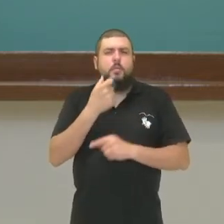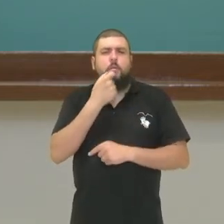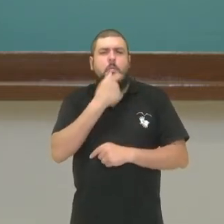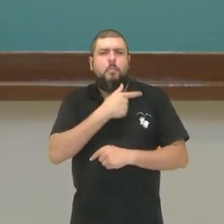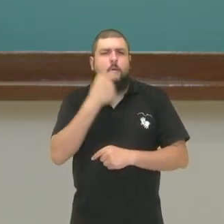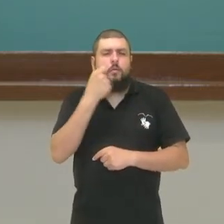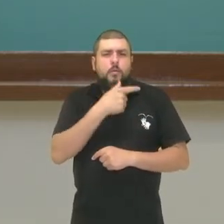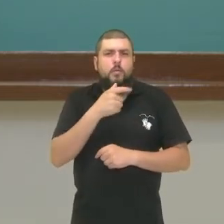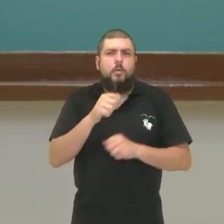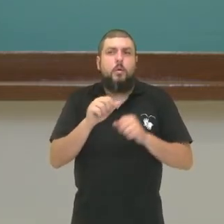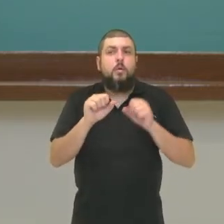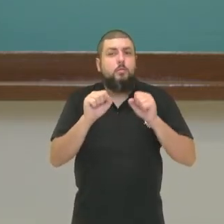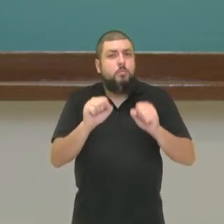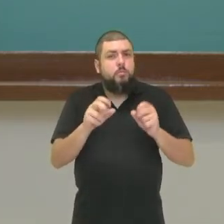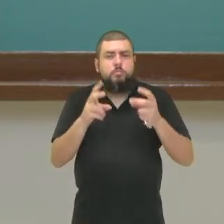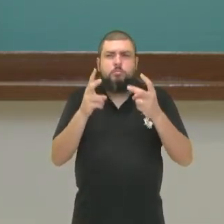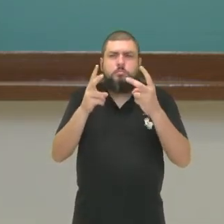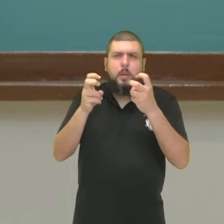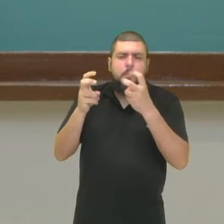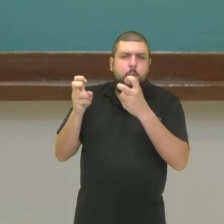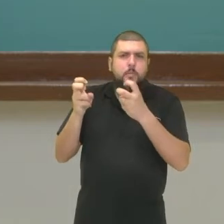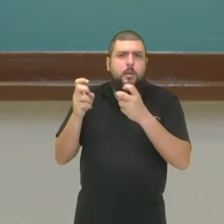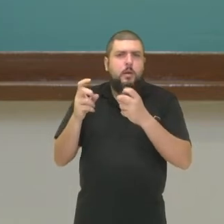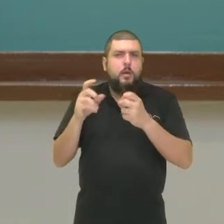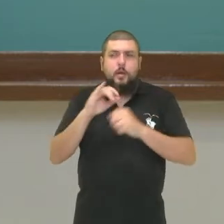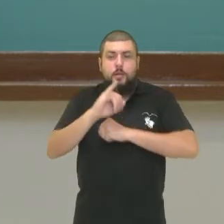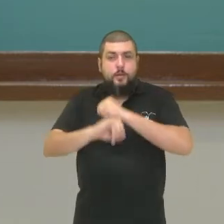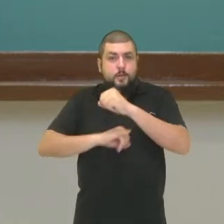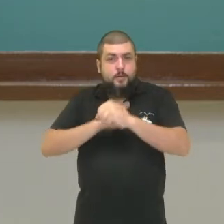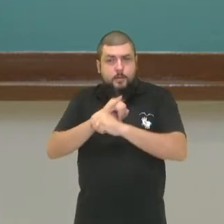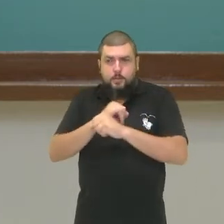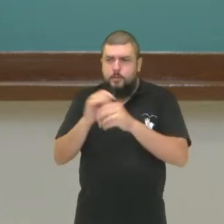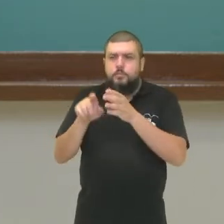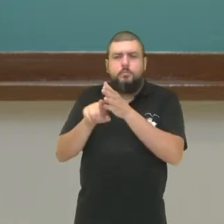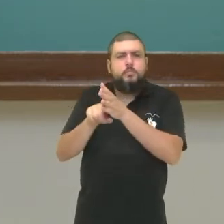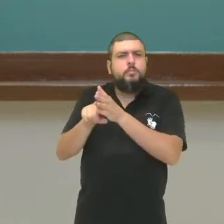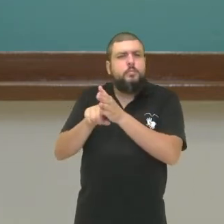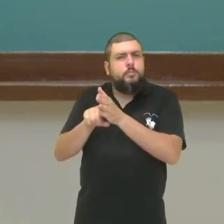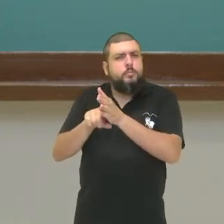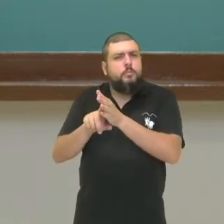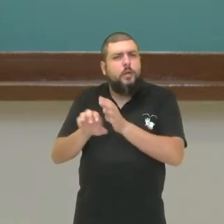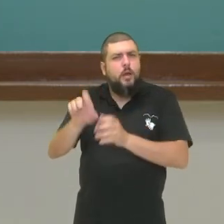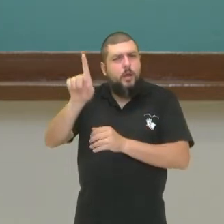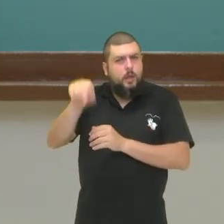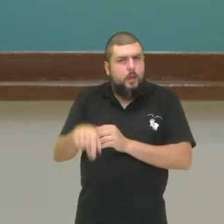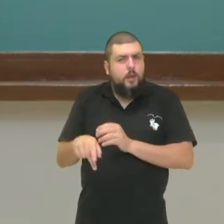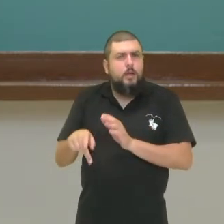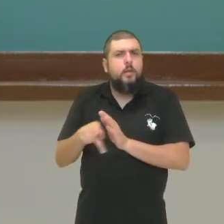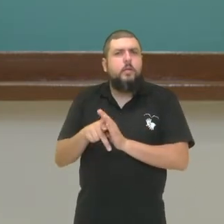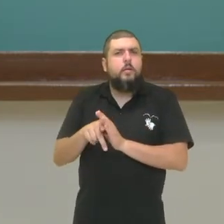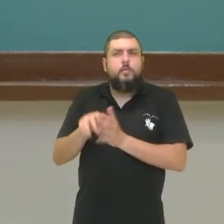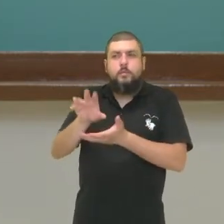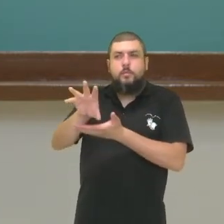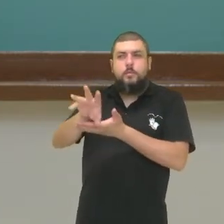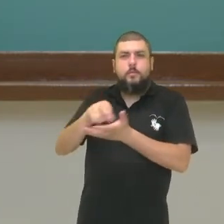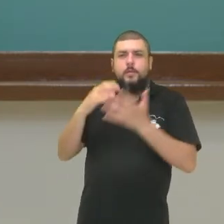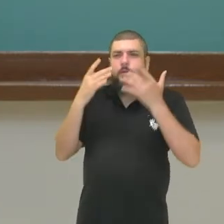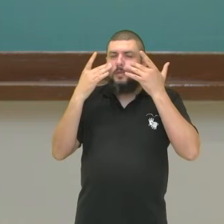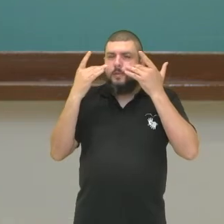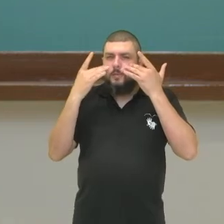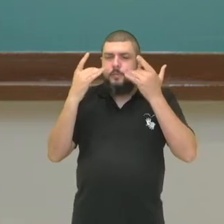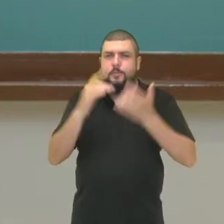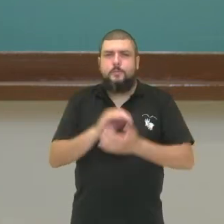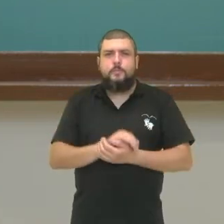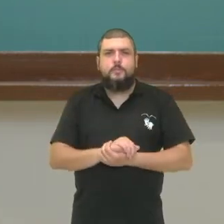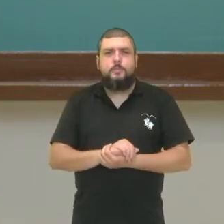podem ser observados aí, buscados na internet, que são os jogos teatrais de improvisação.